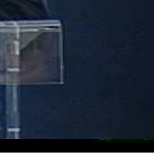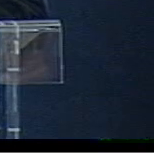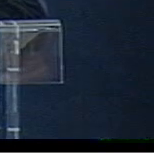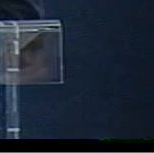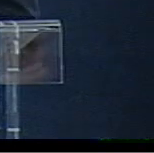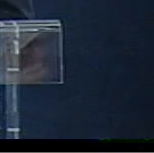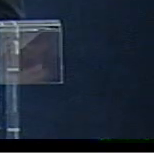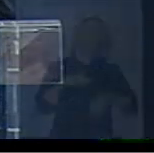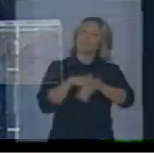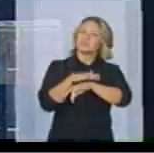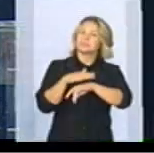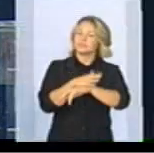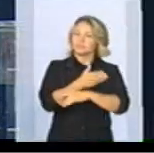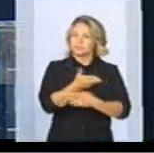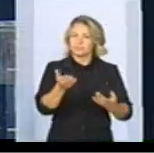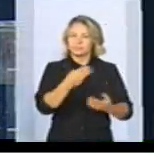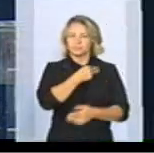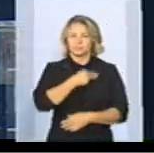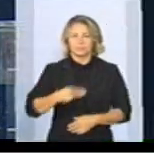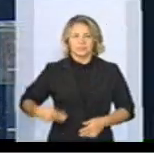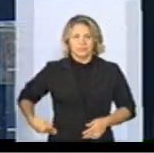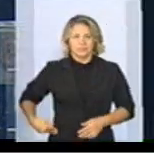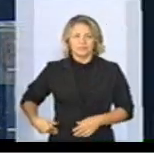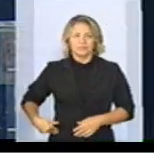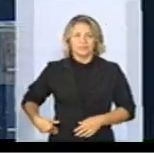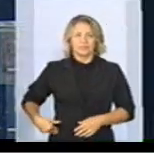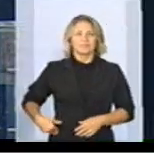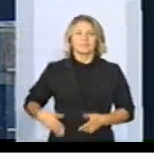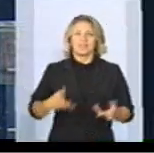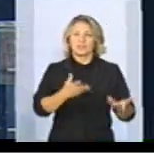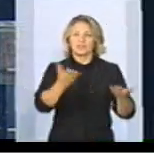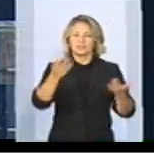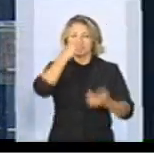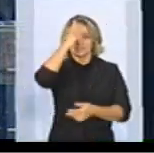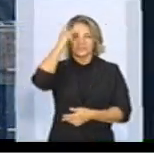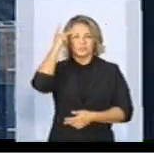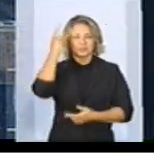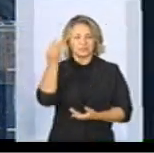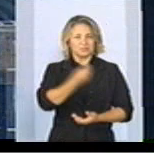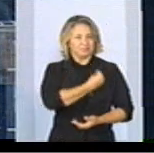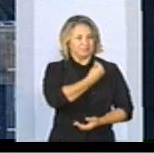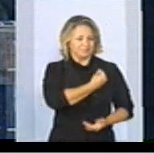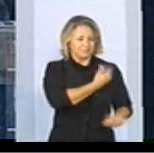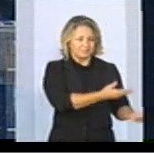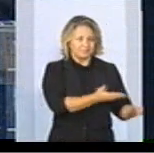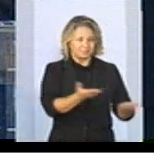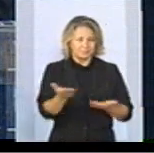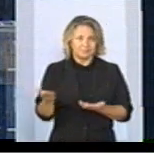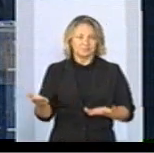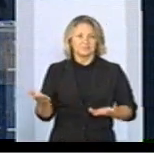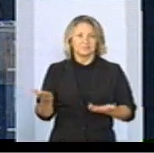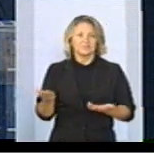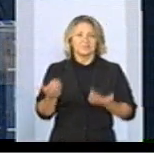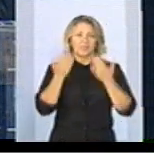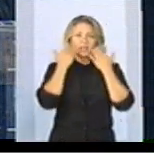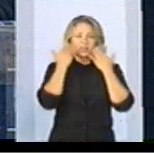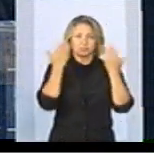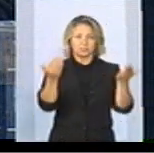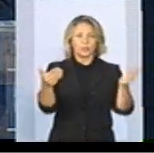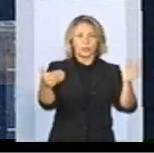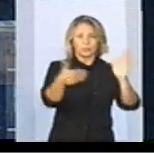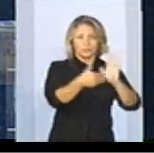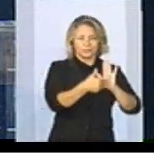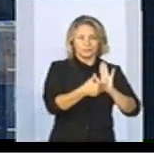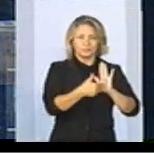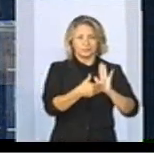Boa noite, ministro. Excelentíssimo ministro, boa noite a todos presentes. Vamos para a última exposição.